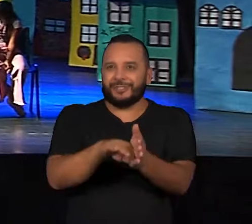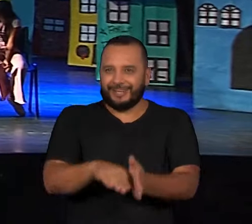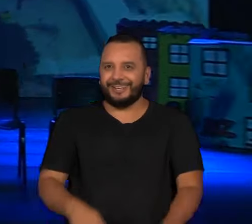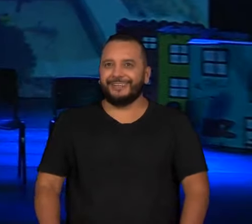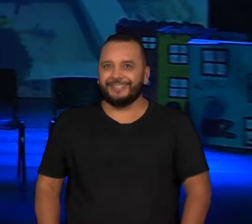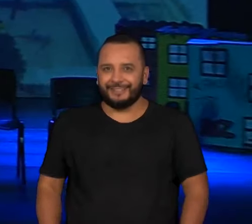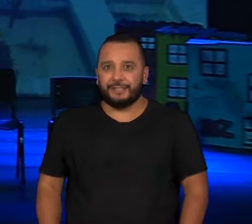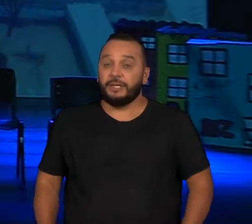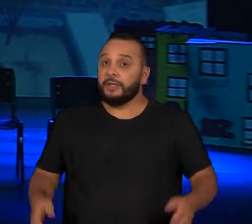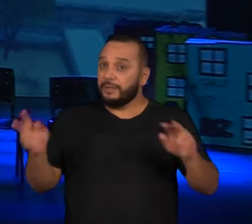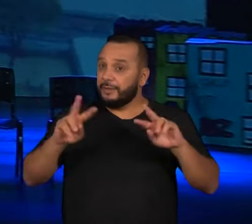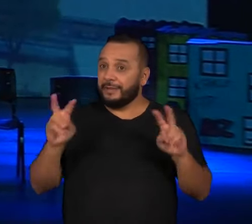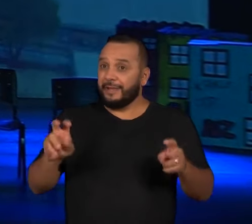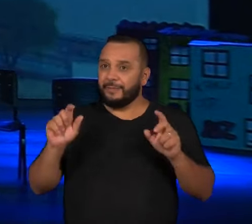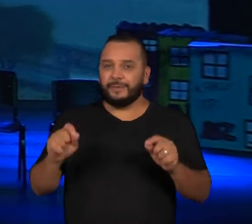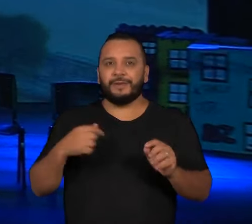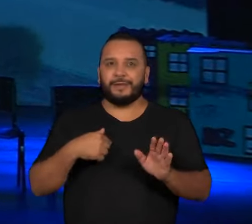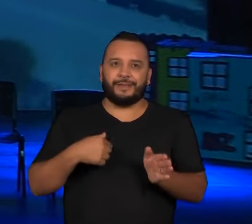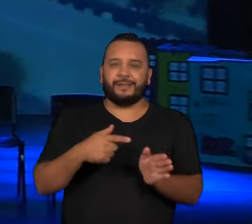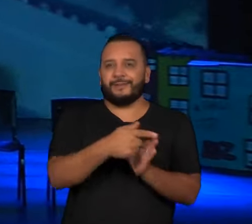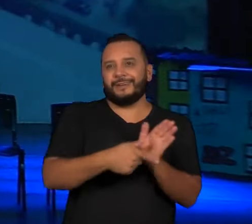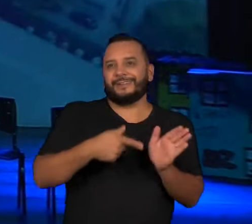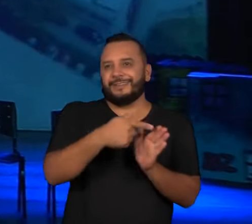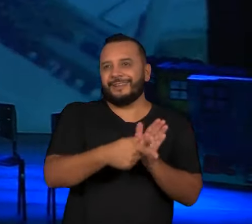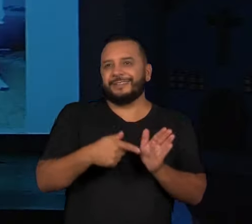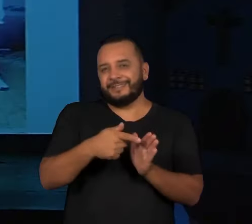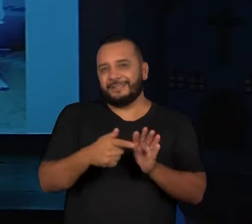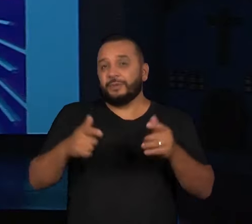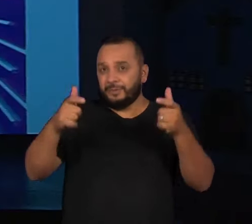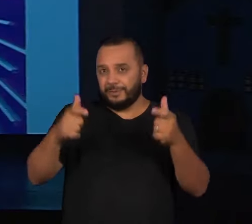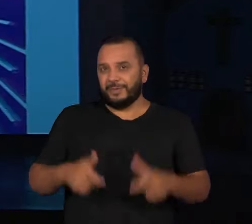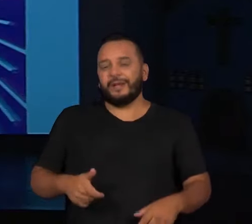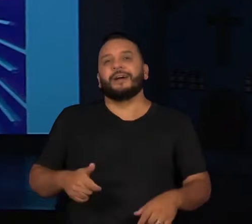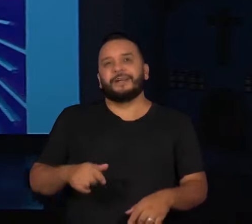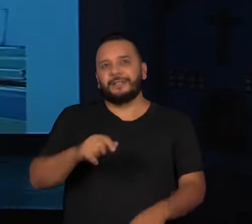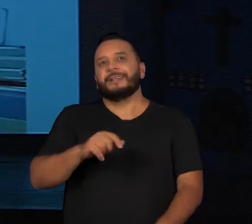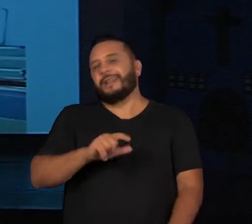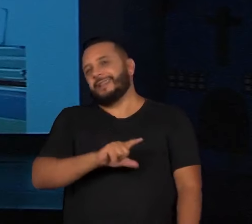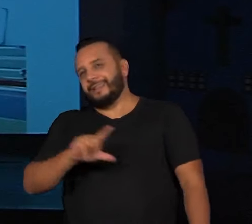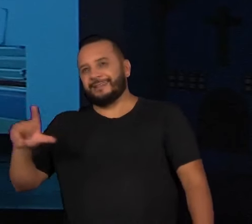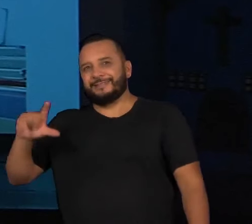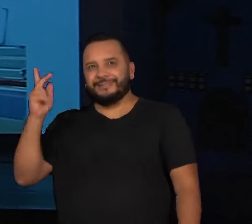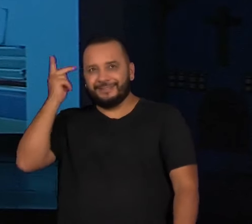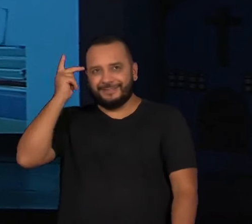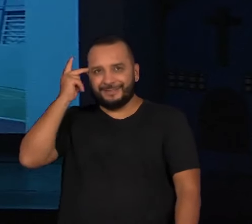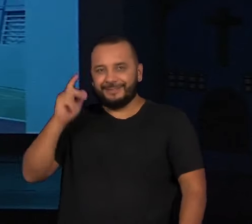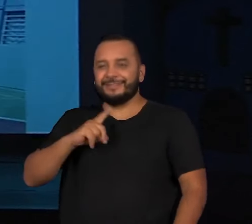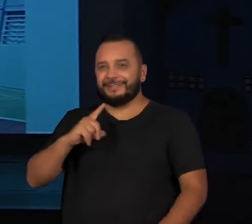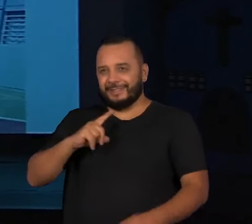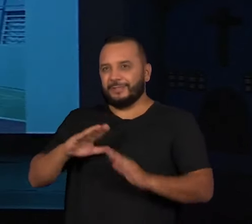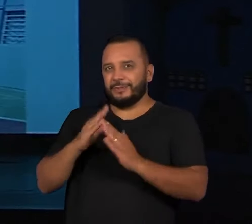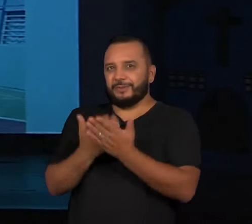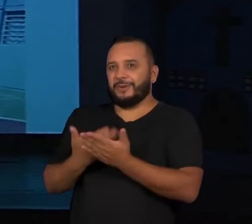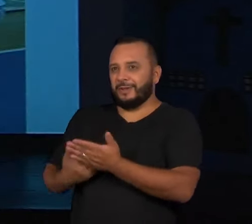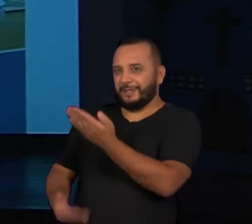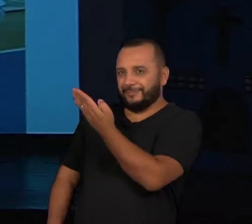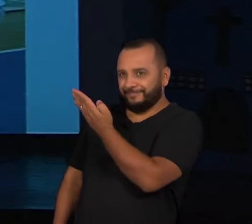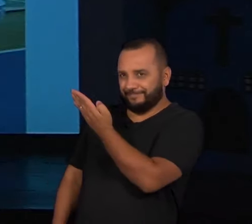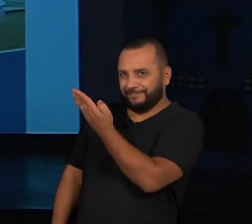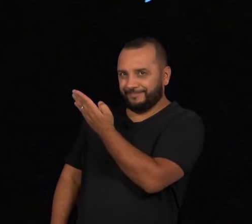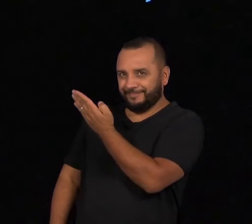O tema do enredo é Guaianazes, um distrito no extremo leste de São Paulo. É lá que fica a EMEF Alexandre Guzmão,